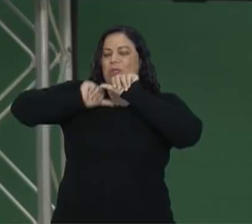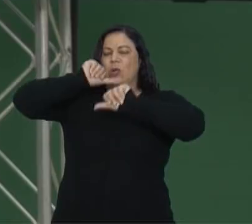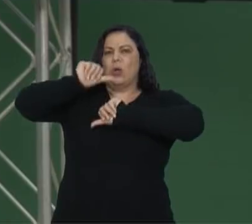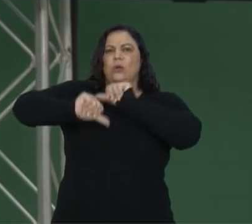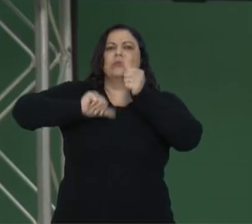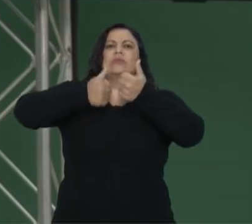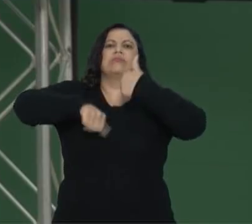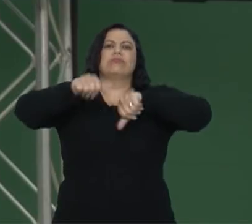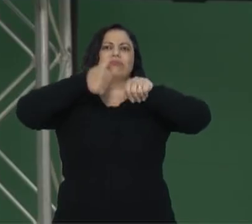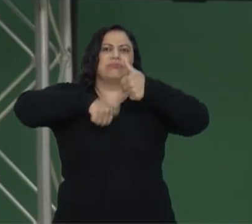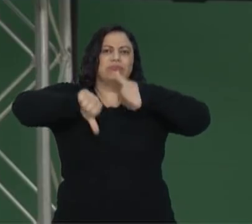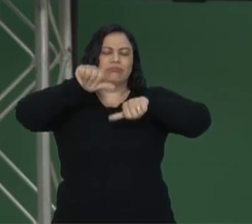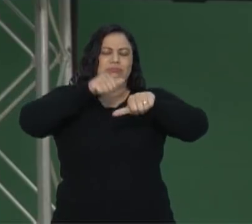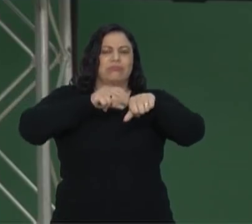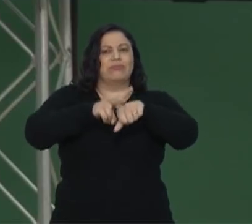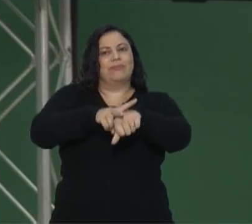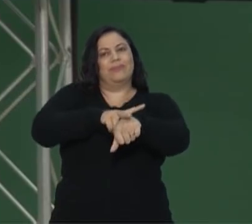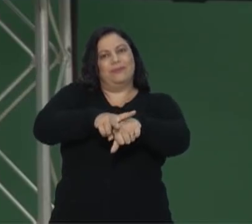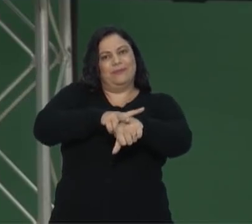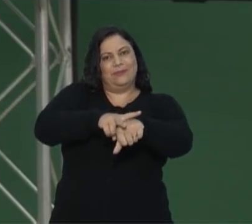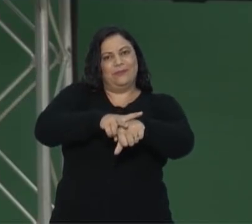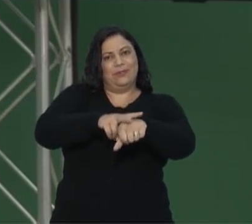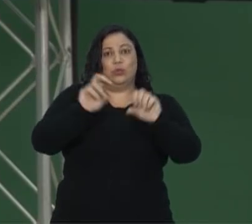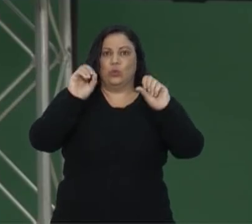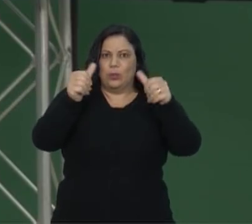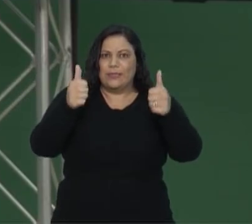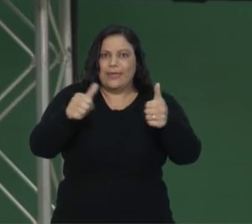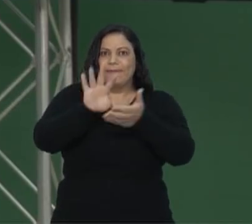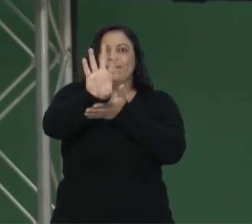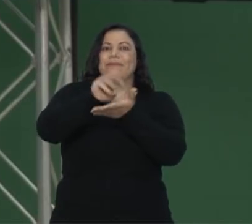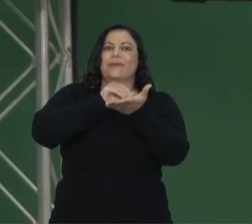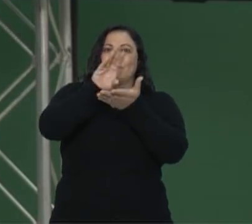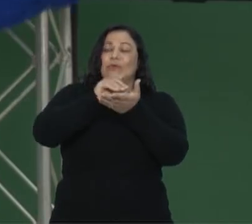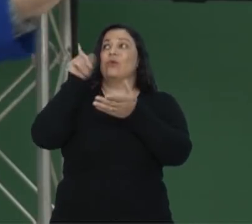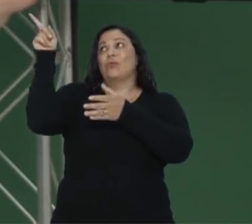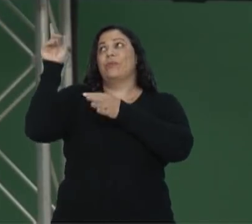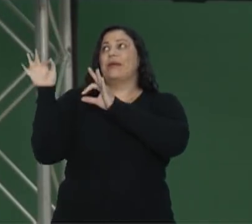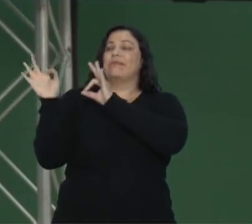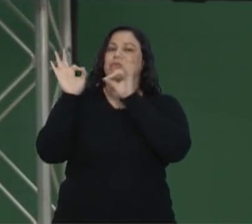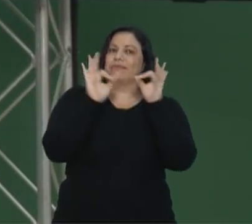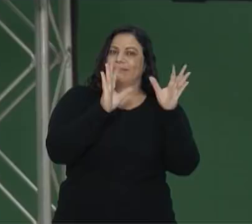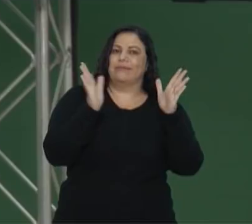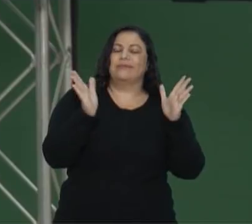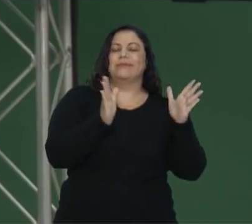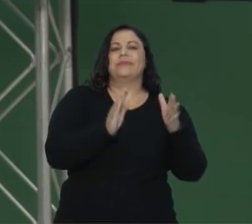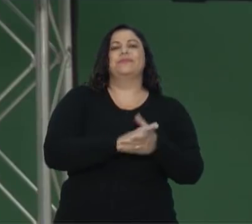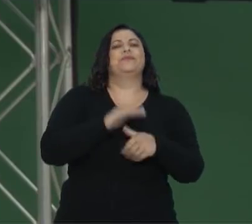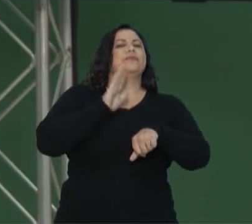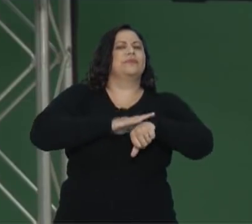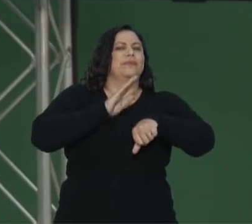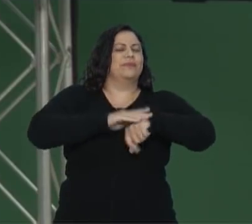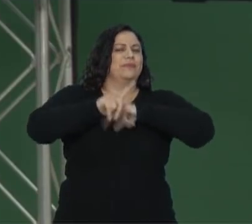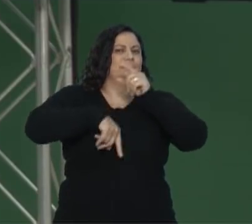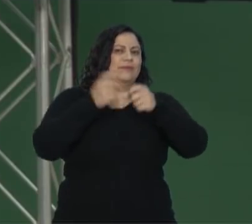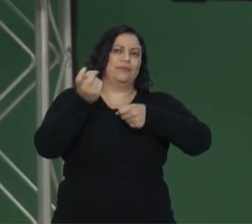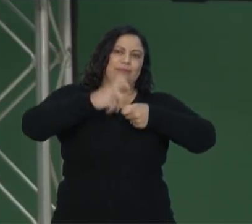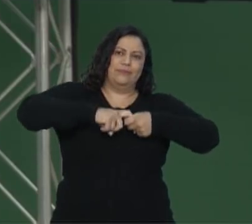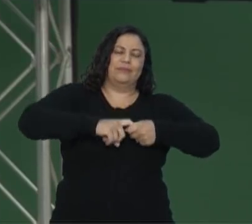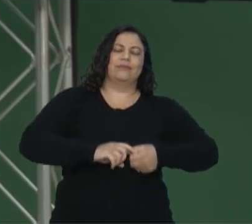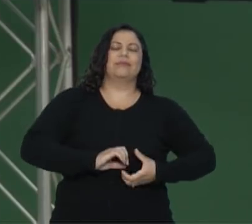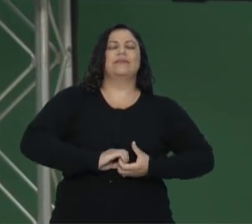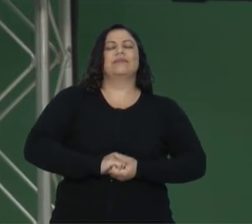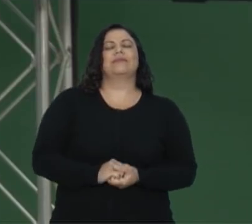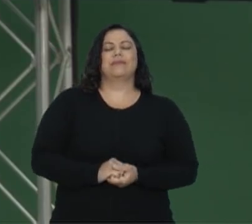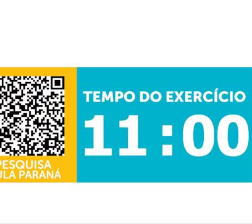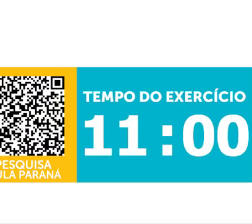o produto vidro. Então vamos copiar esse esquema? Eu vou dar um tempinho para vocês copiarem e eu volto mais um pouquinho para a